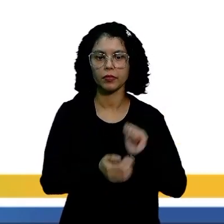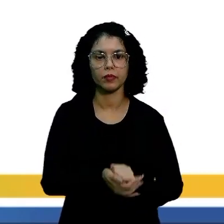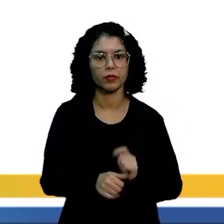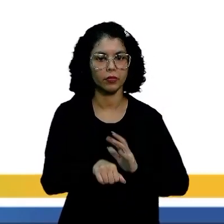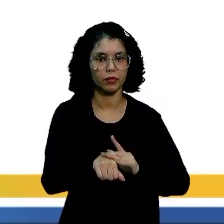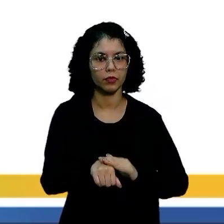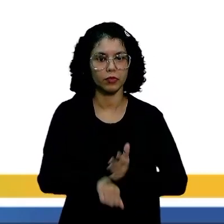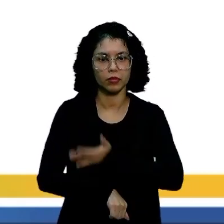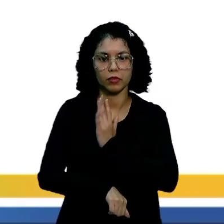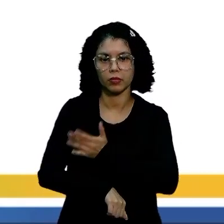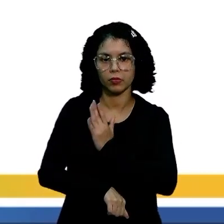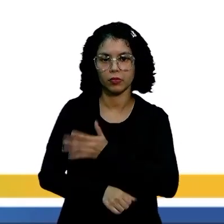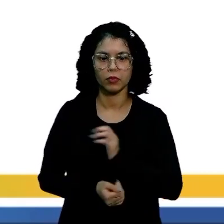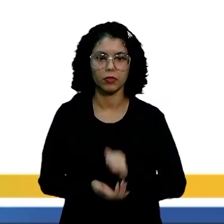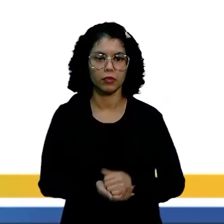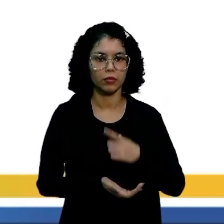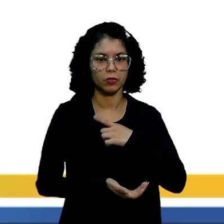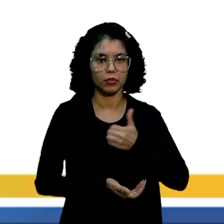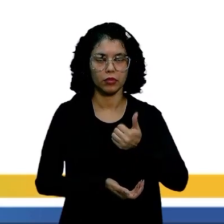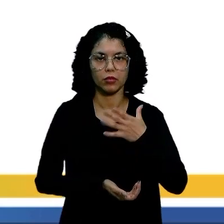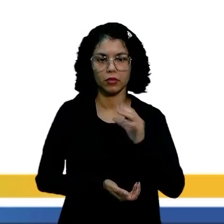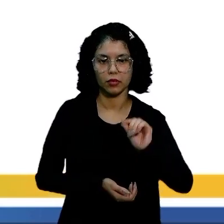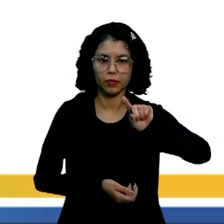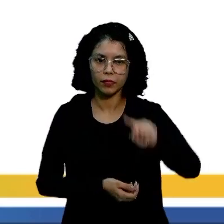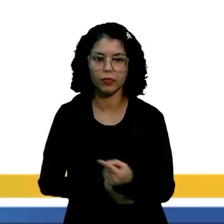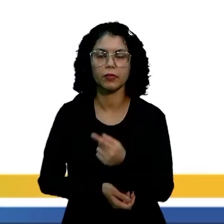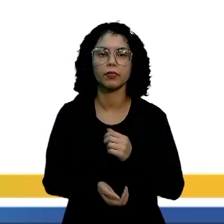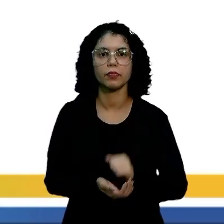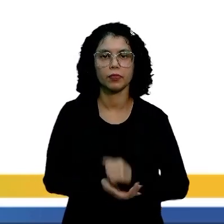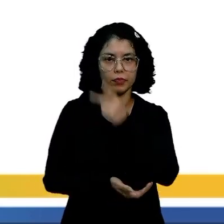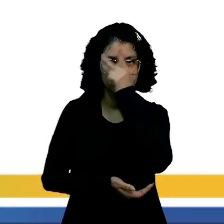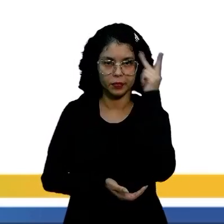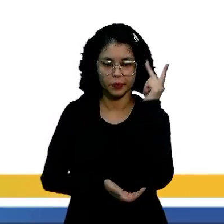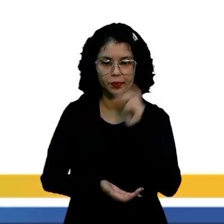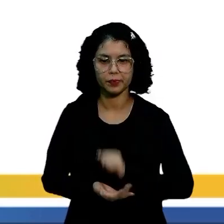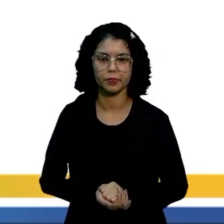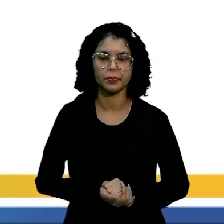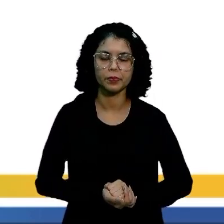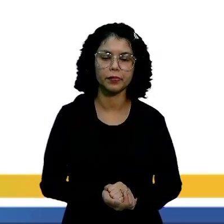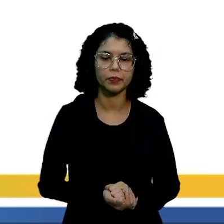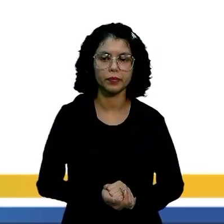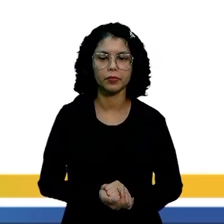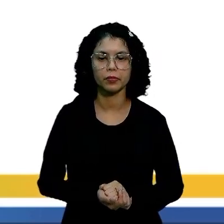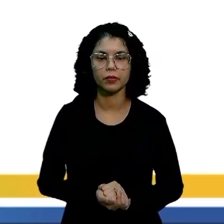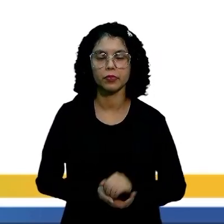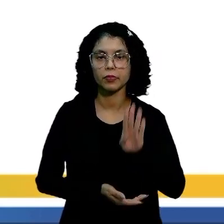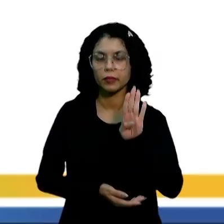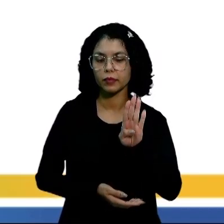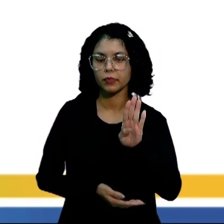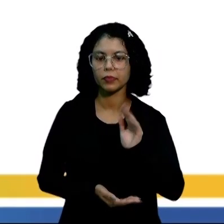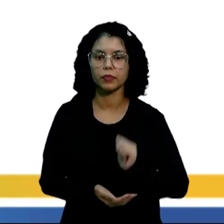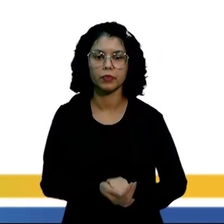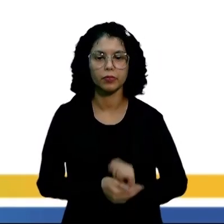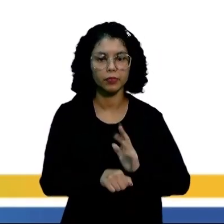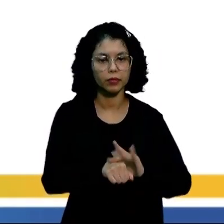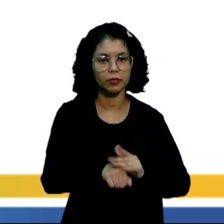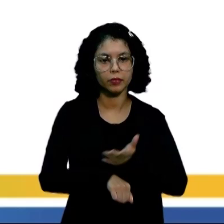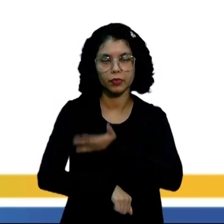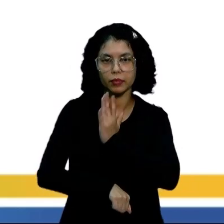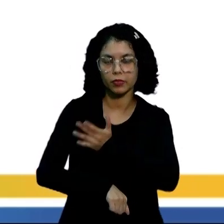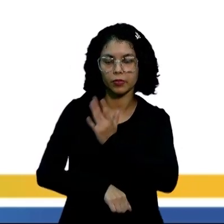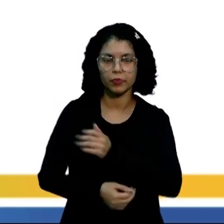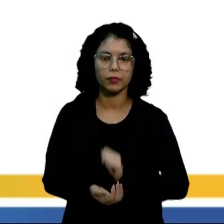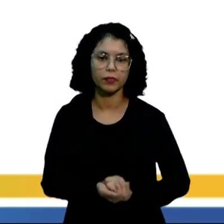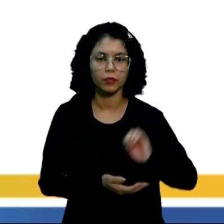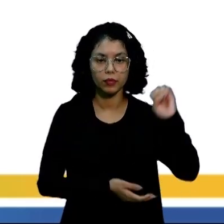temos as doenças do coração atacam 10.000 pacientes. Letra B, as doenças do